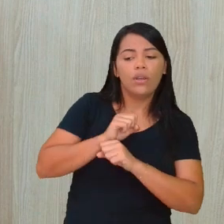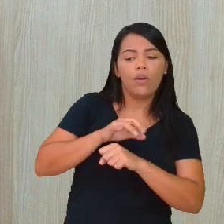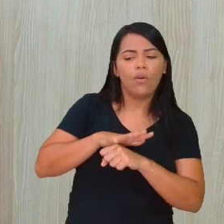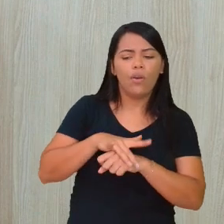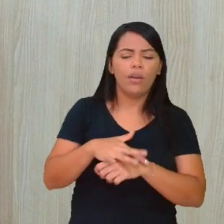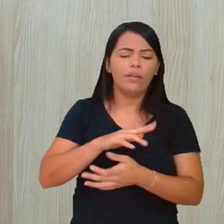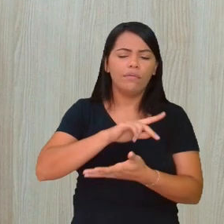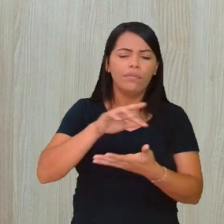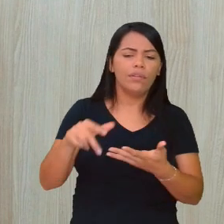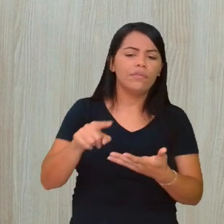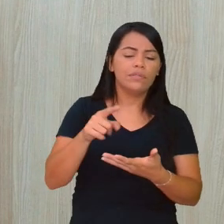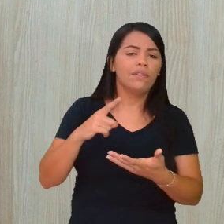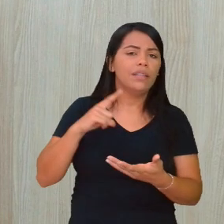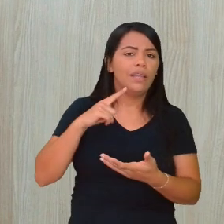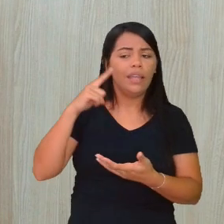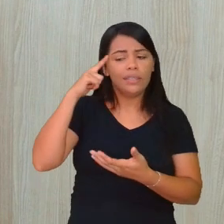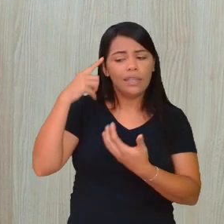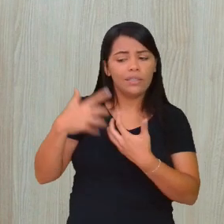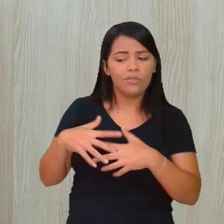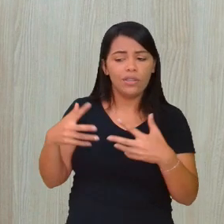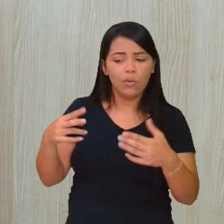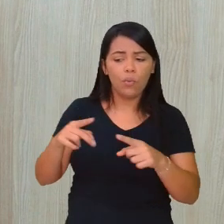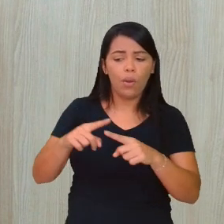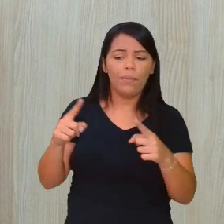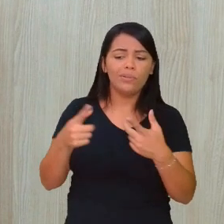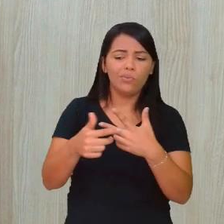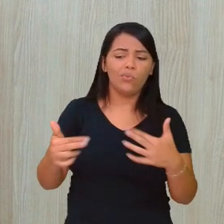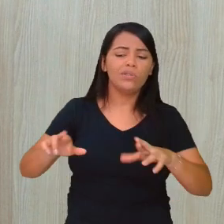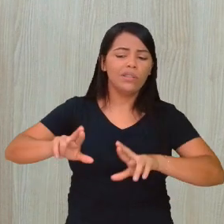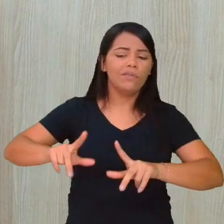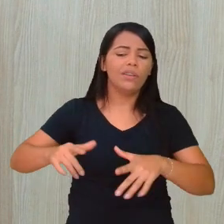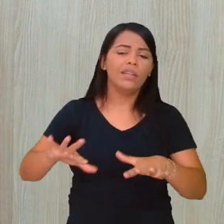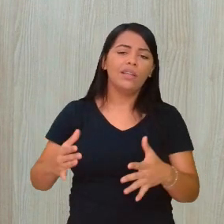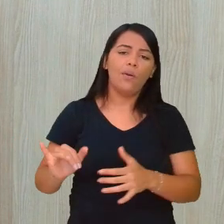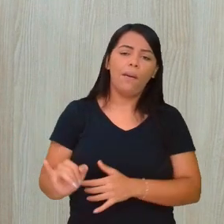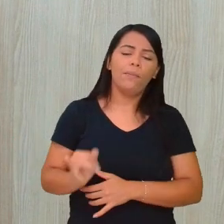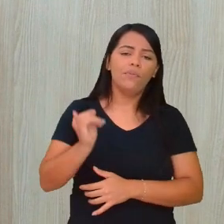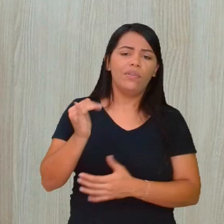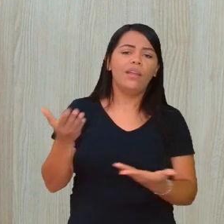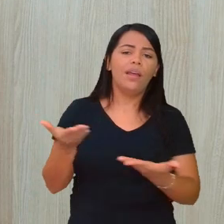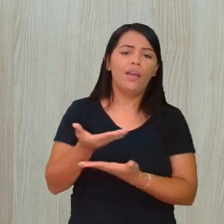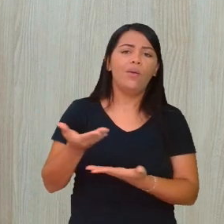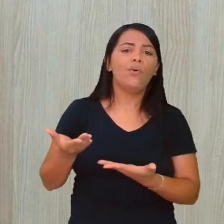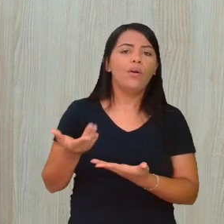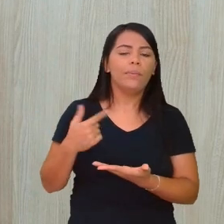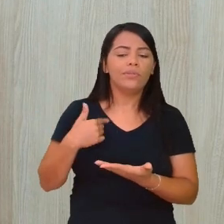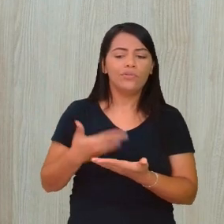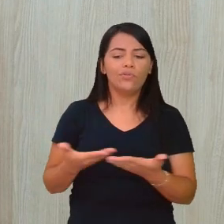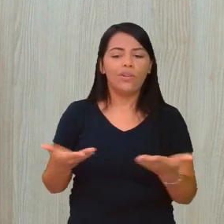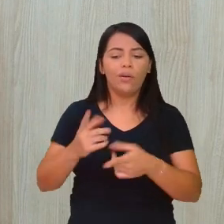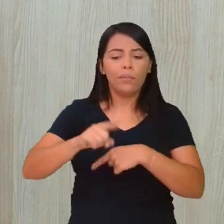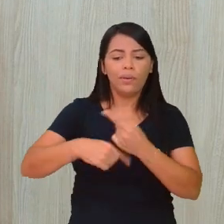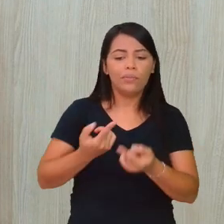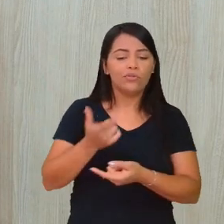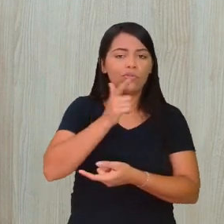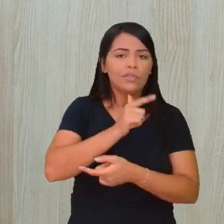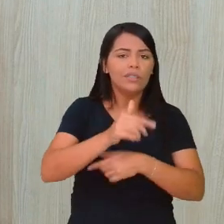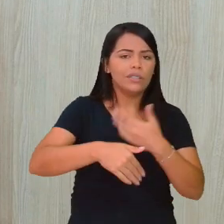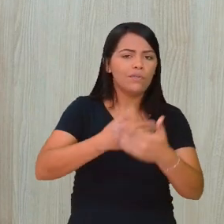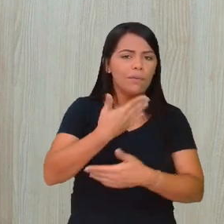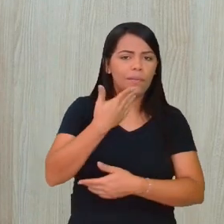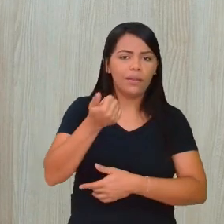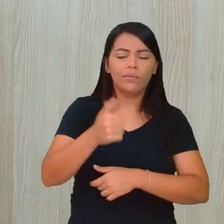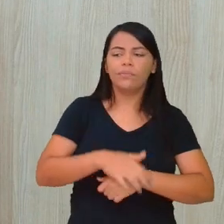frente, vocês vão ter esse mesmo raciocínio, só que com grandezas diferentes. Então, aproveitem para lá na frente já pegar aí a manha do gato aí para desenvolver. Por que,